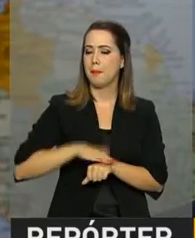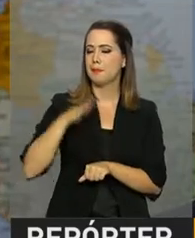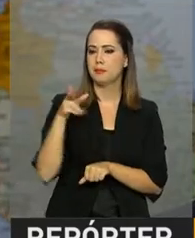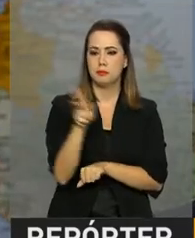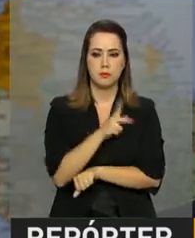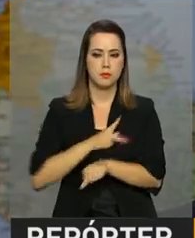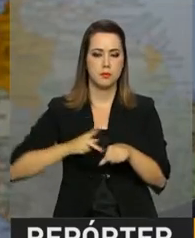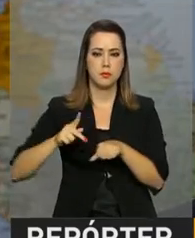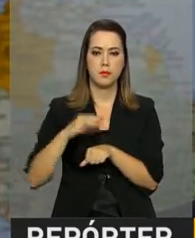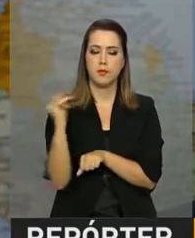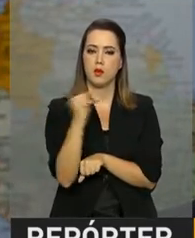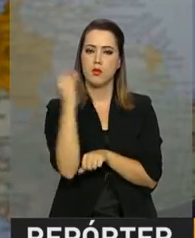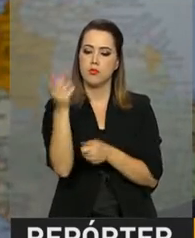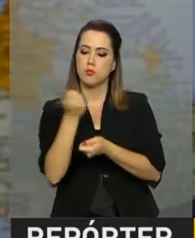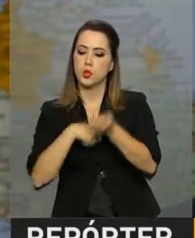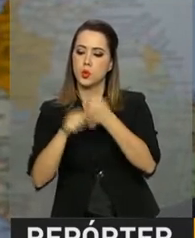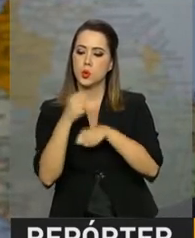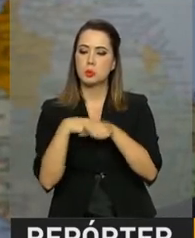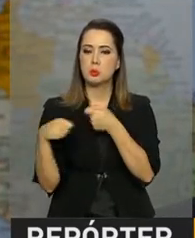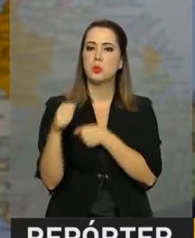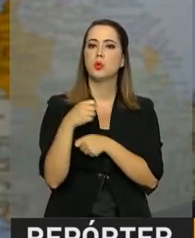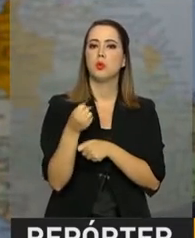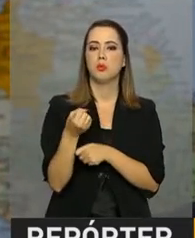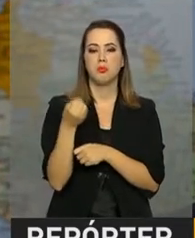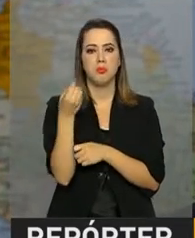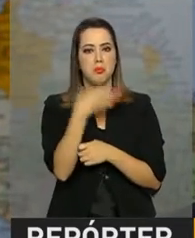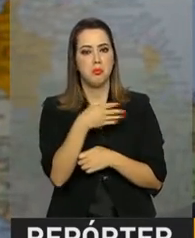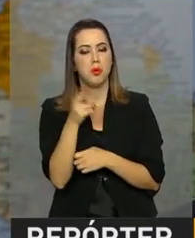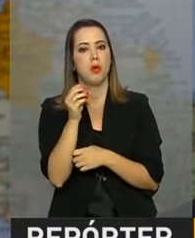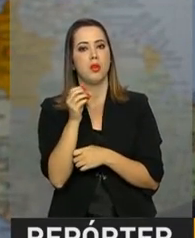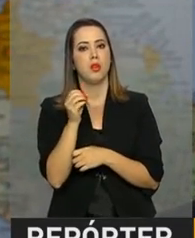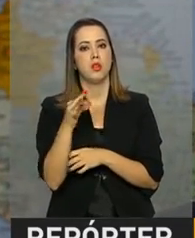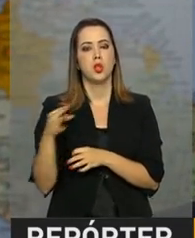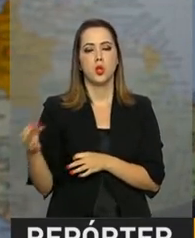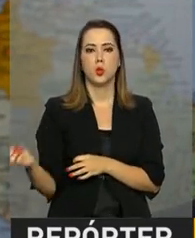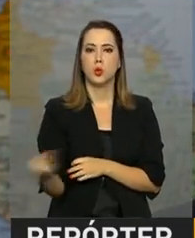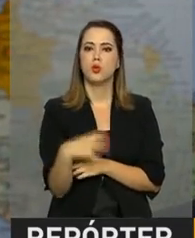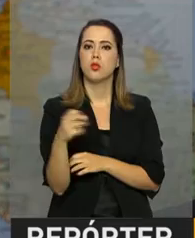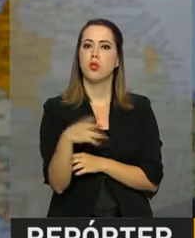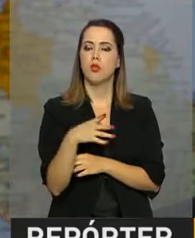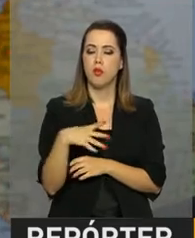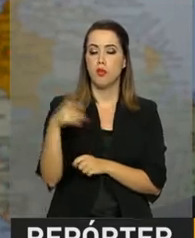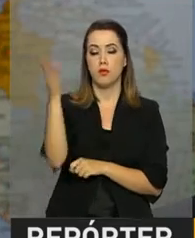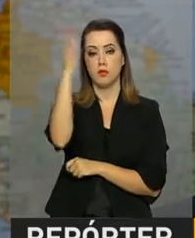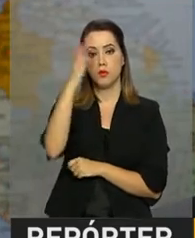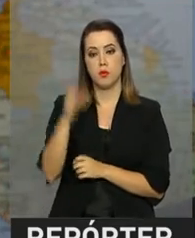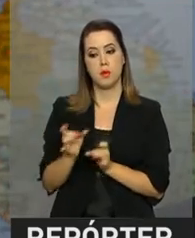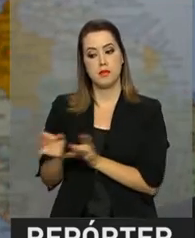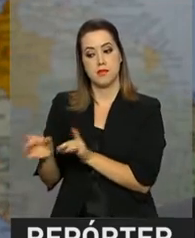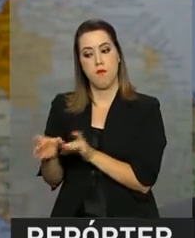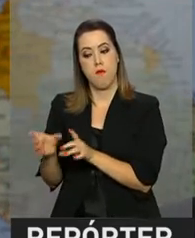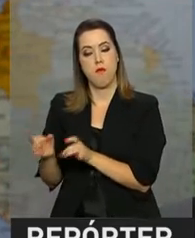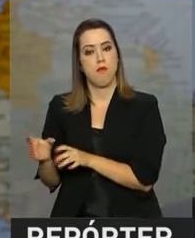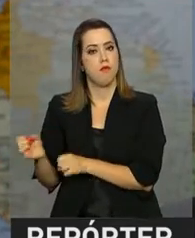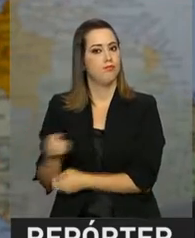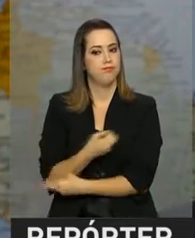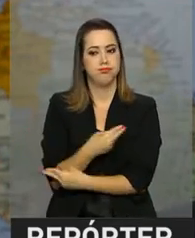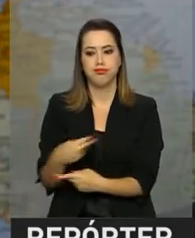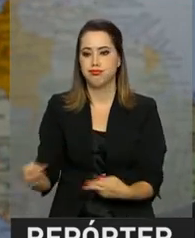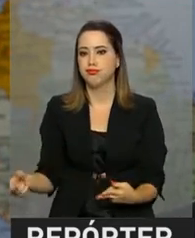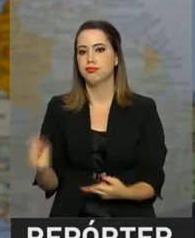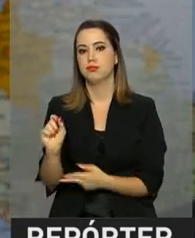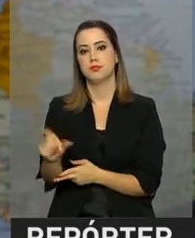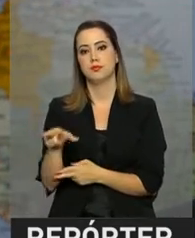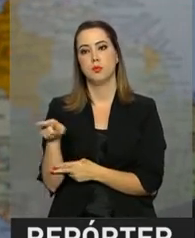com economias sofisticadas, Estados Unidos, países europeus. O Brasil exporta muito produtos industrializados para os Estados Unidos